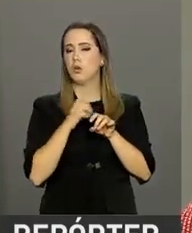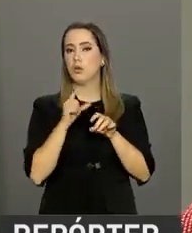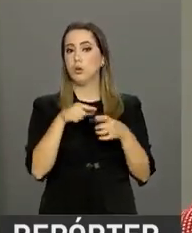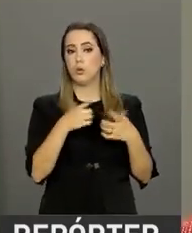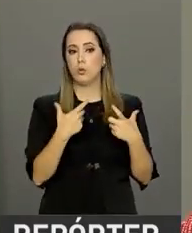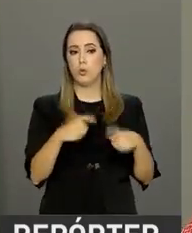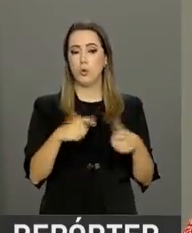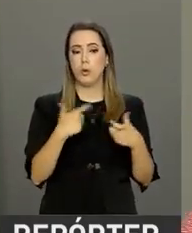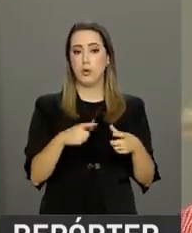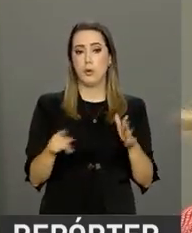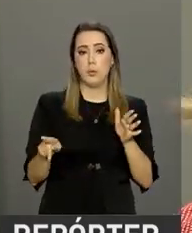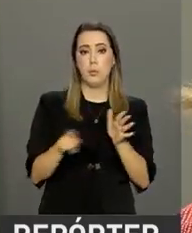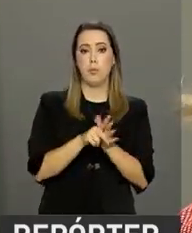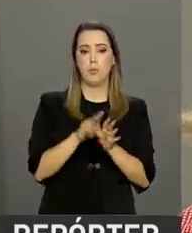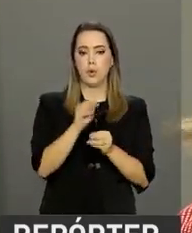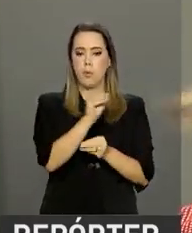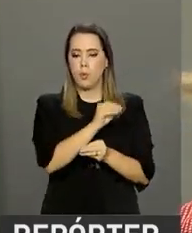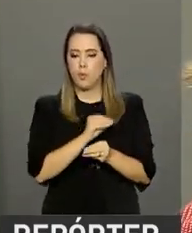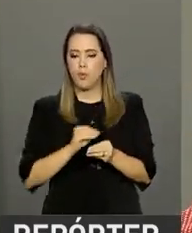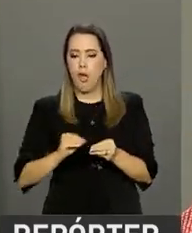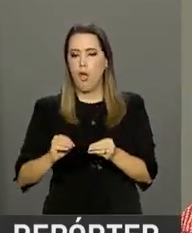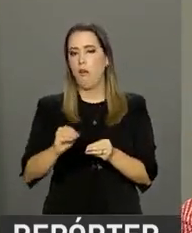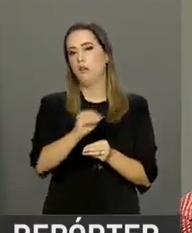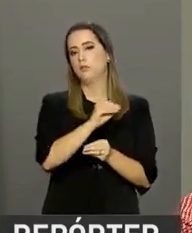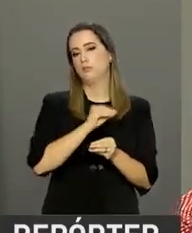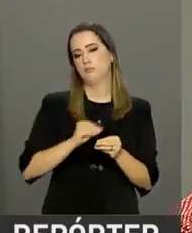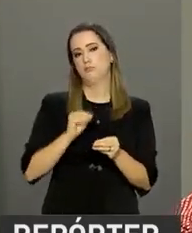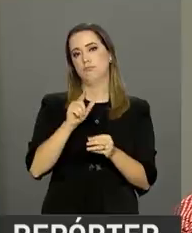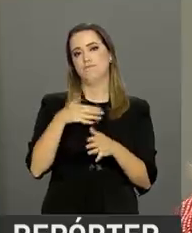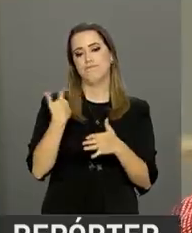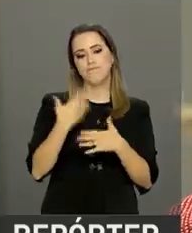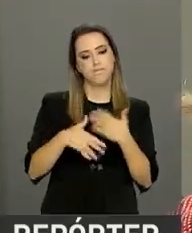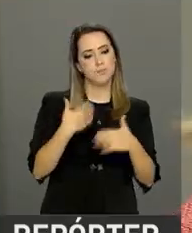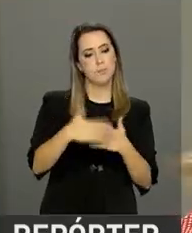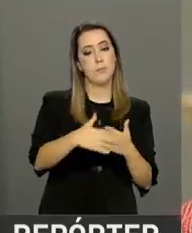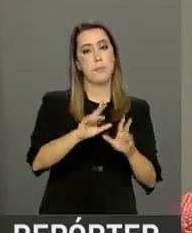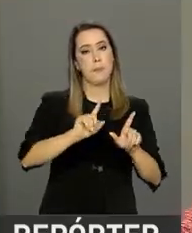do Riacho Fundo, revitalizada a longo prazo.